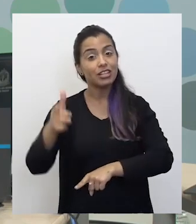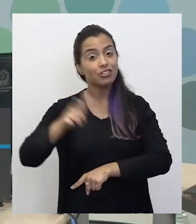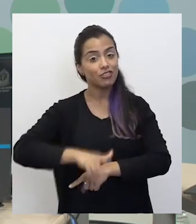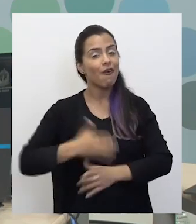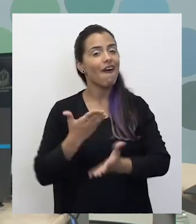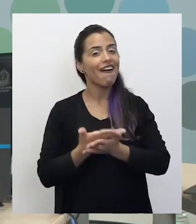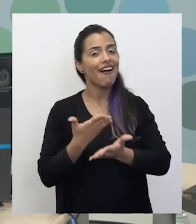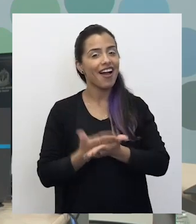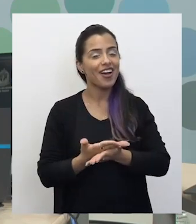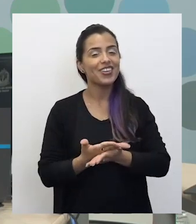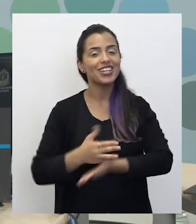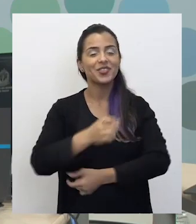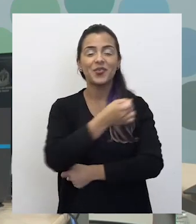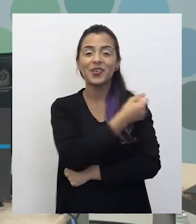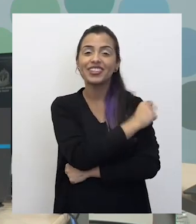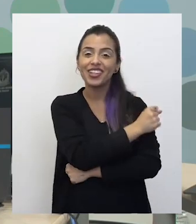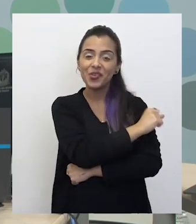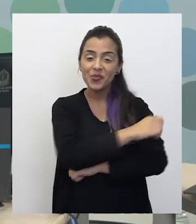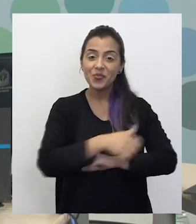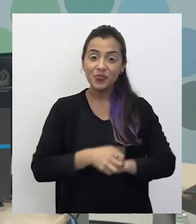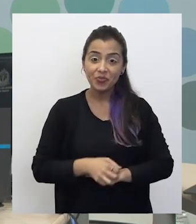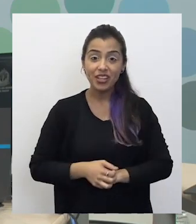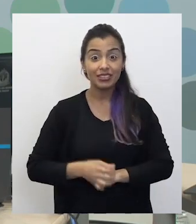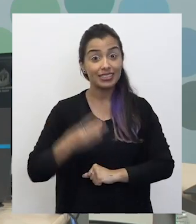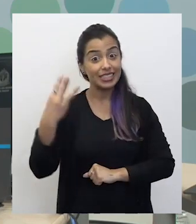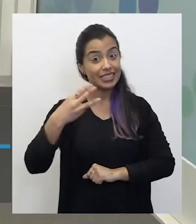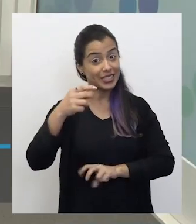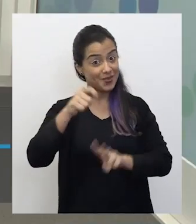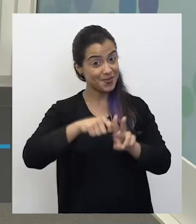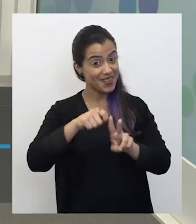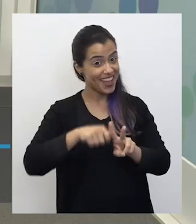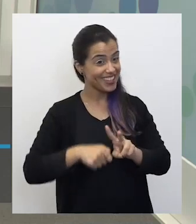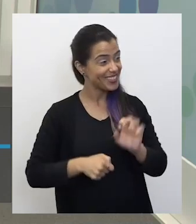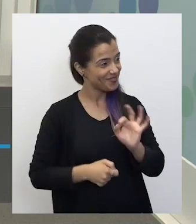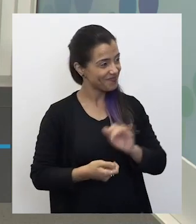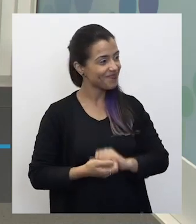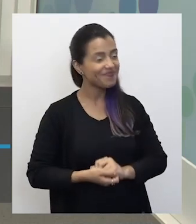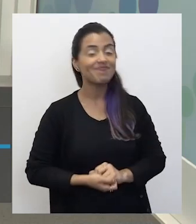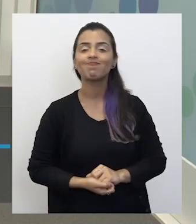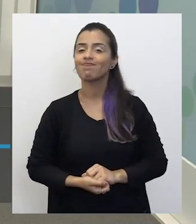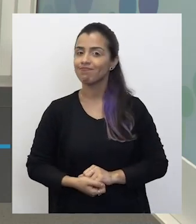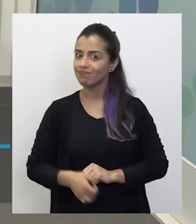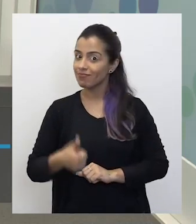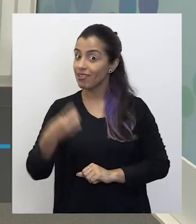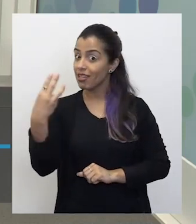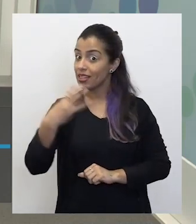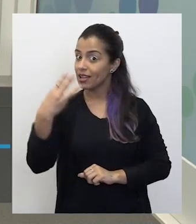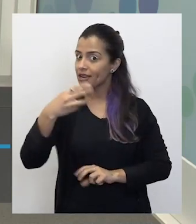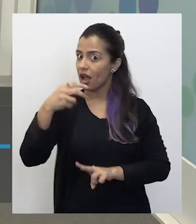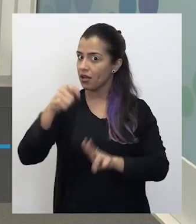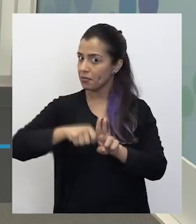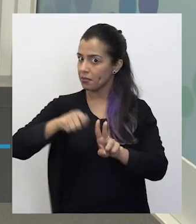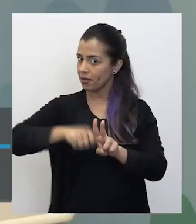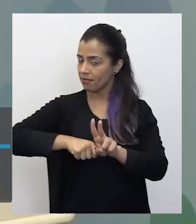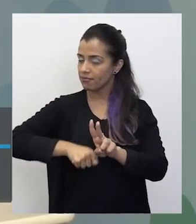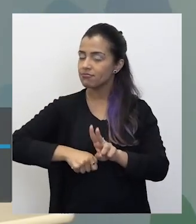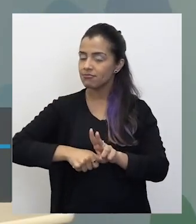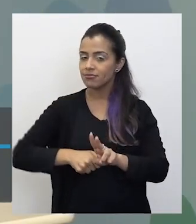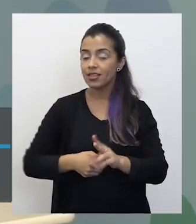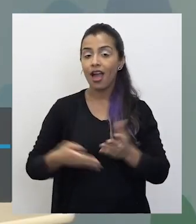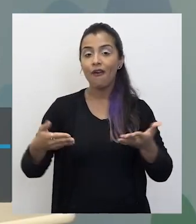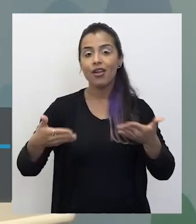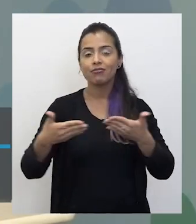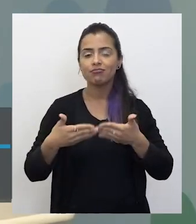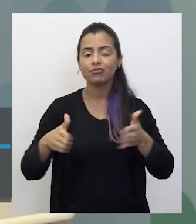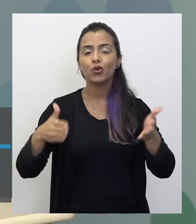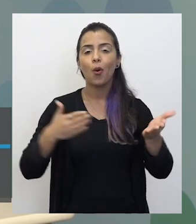aula do nosso 8º ano, 3º bimestre. Exatamente, professora, 3º bimestre. E para a abertura na